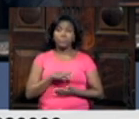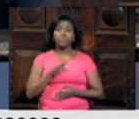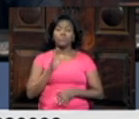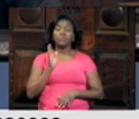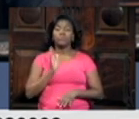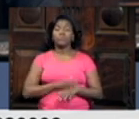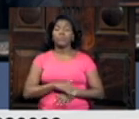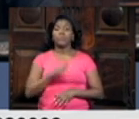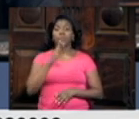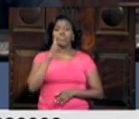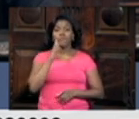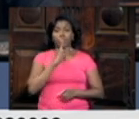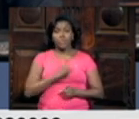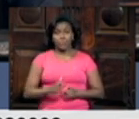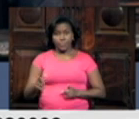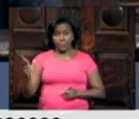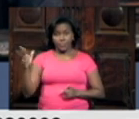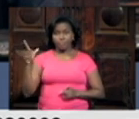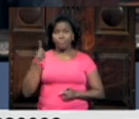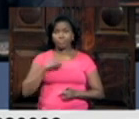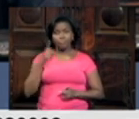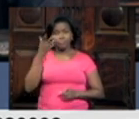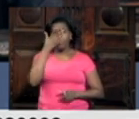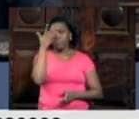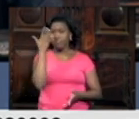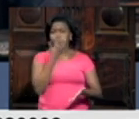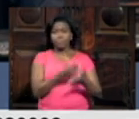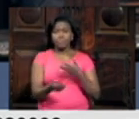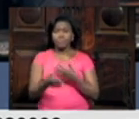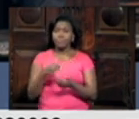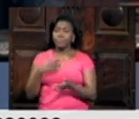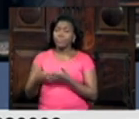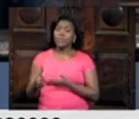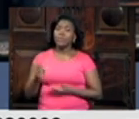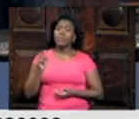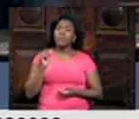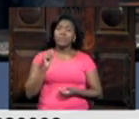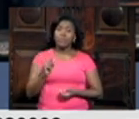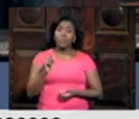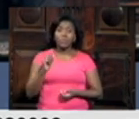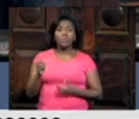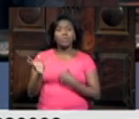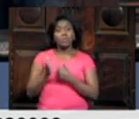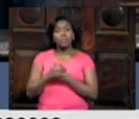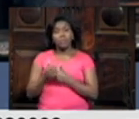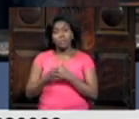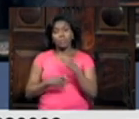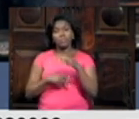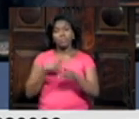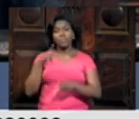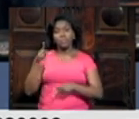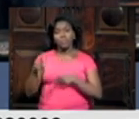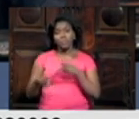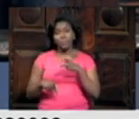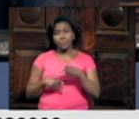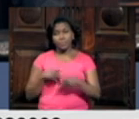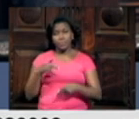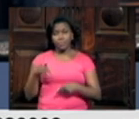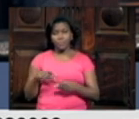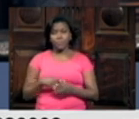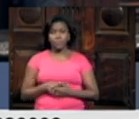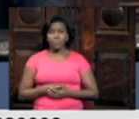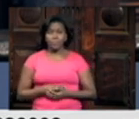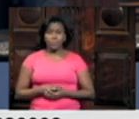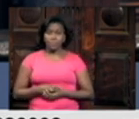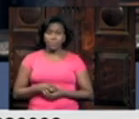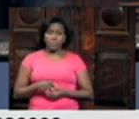que possa ter um ser humano, que é o carinho do nosso povo. A gente, como